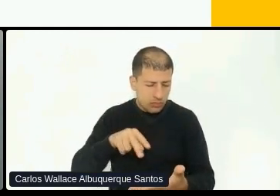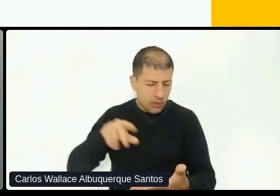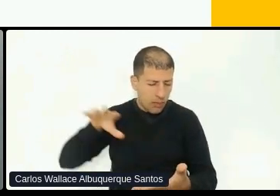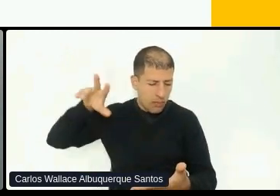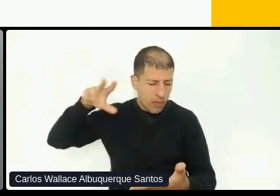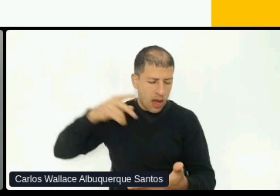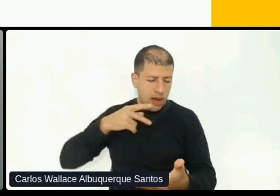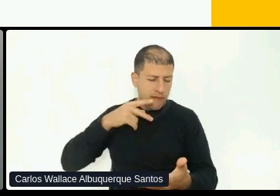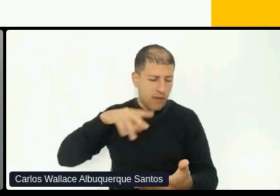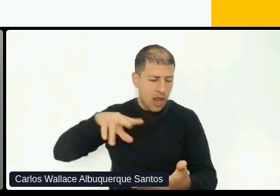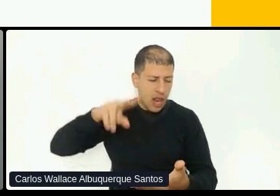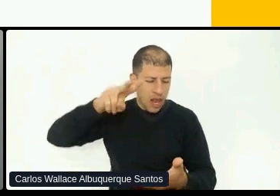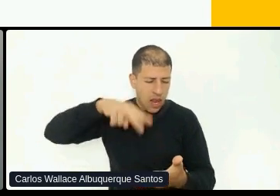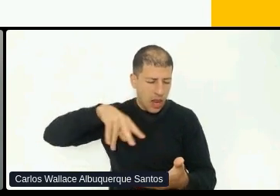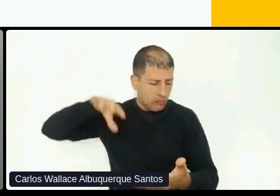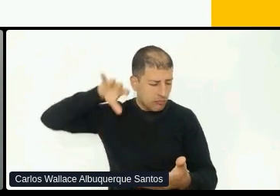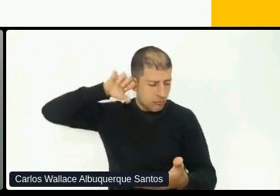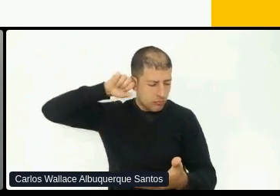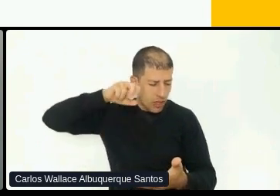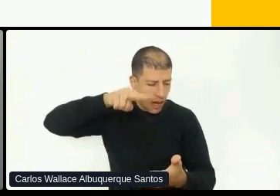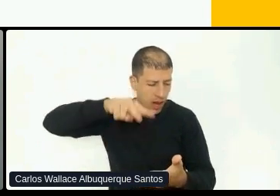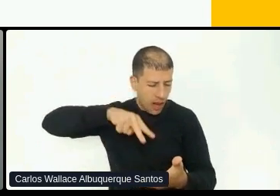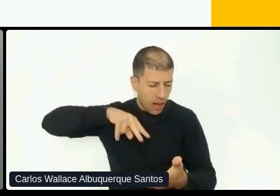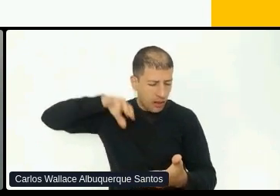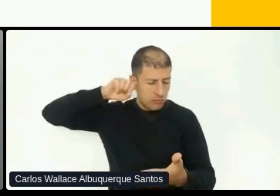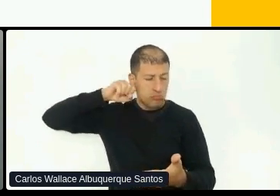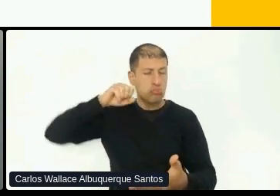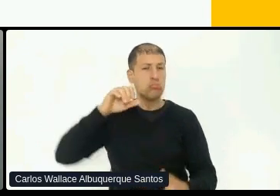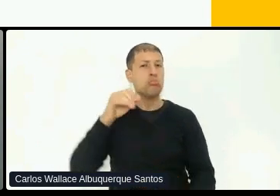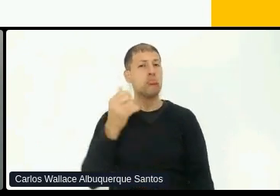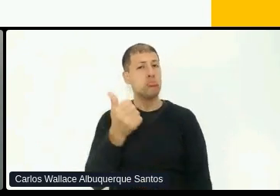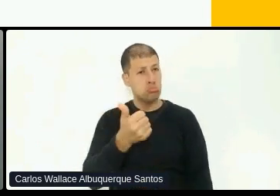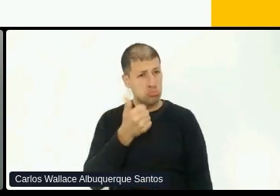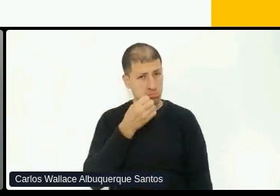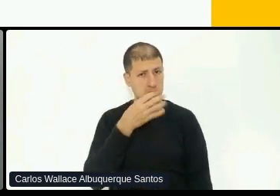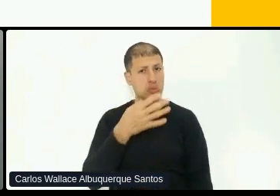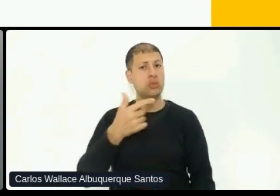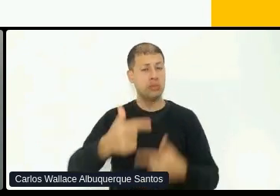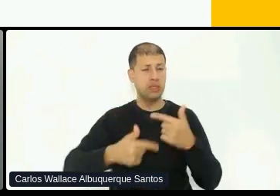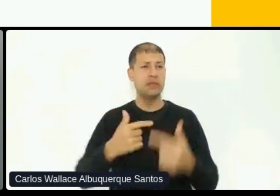Então isso é muito interessante, isso é muito legal de se trabalhar. Tá?